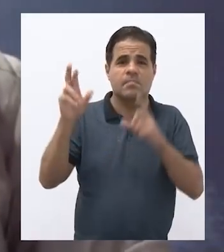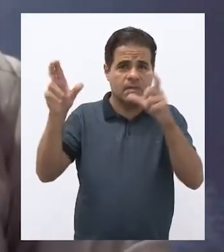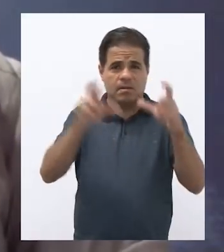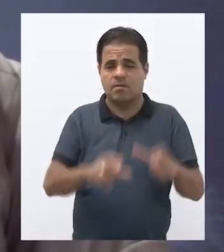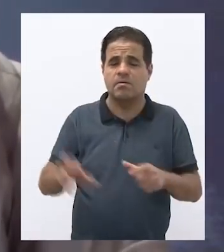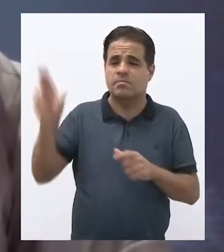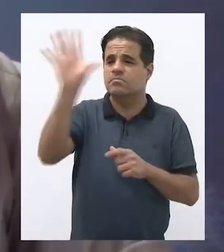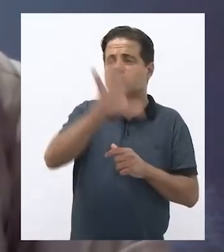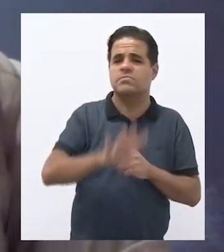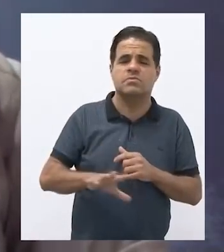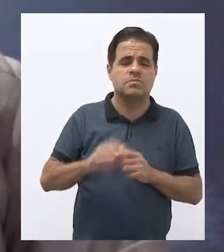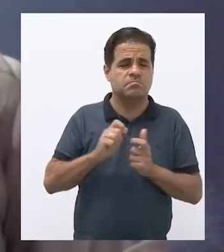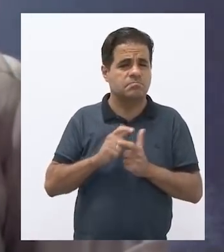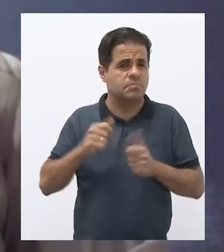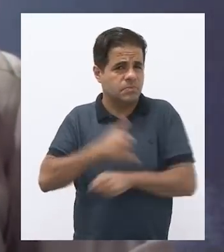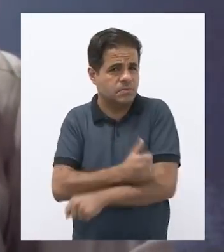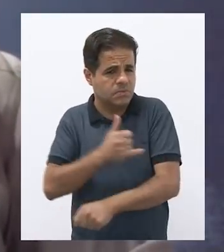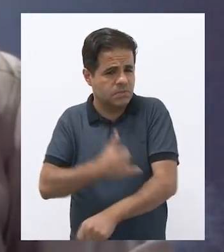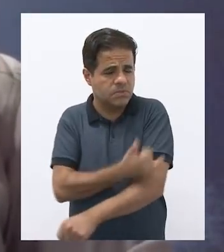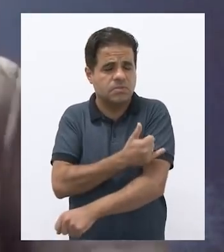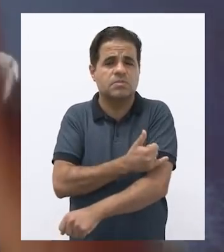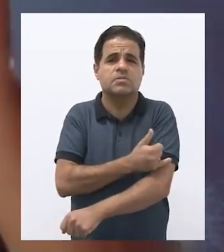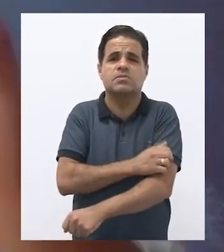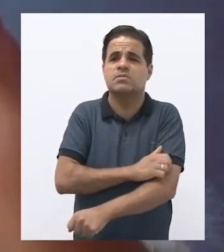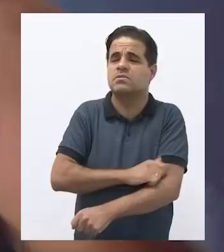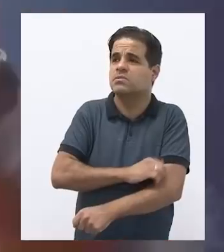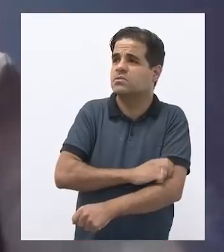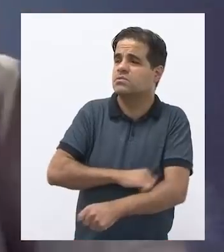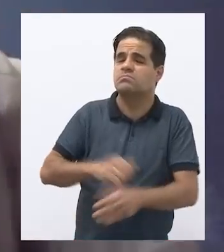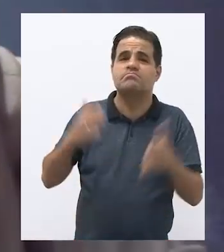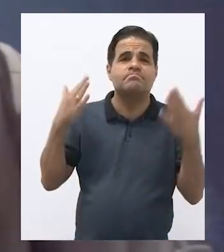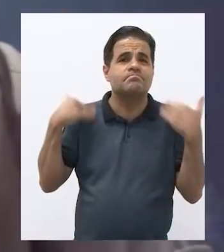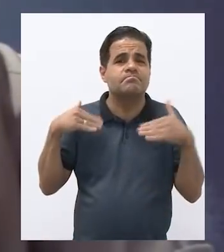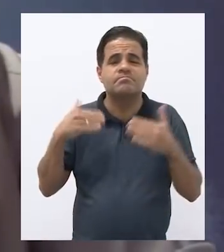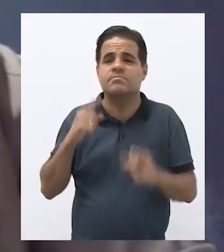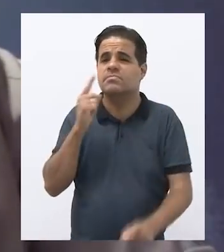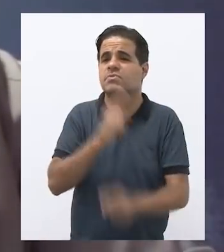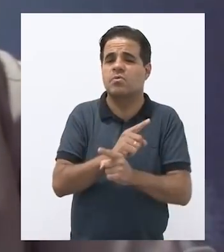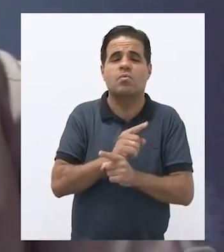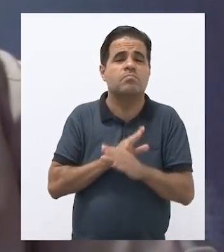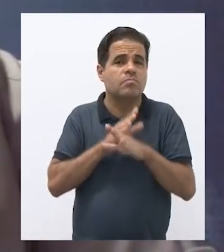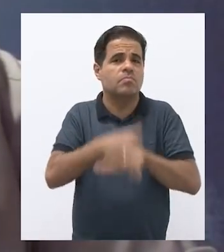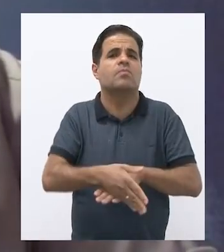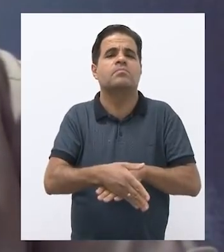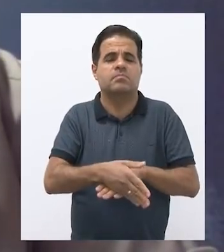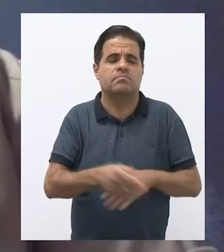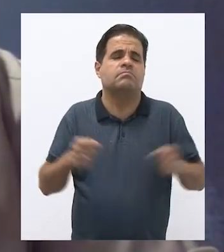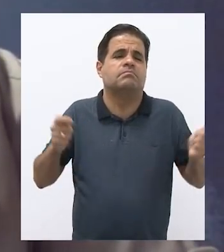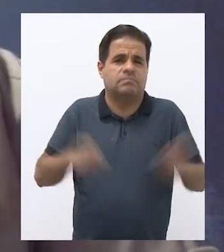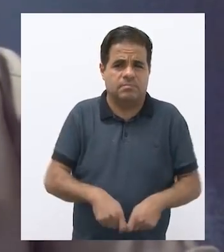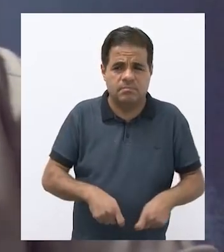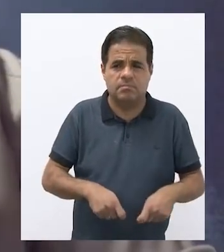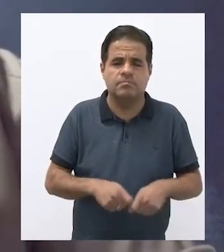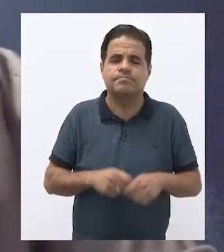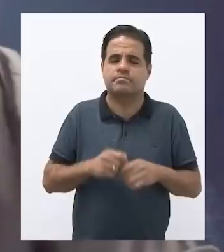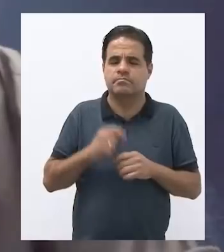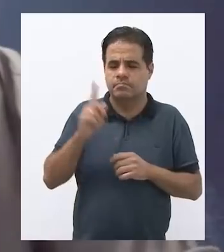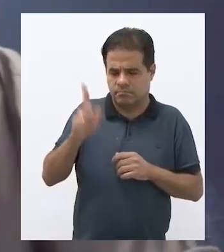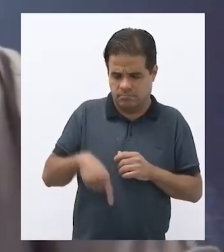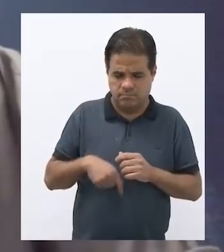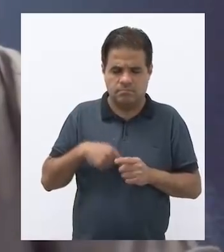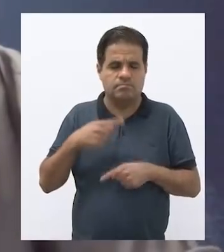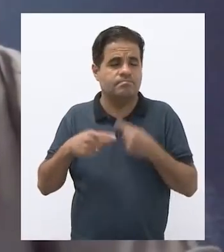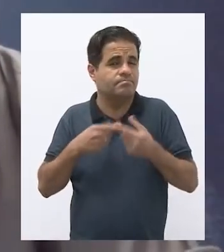onde a infraestrutura é mínima, para o lazer o camarada encontra o acesso. E isso é muito